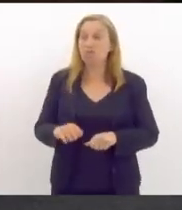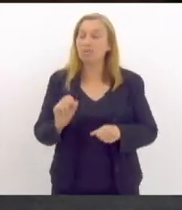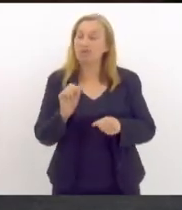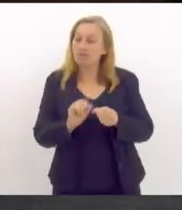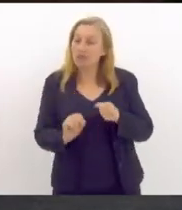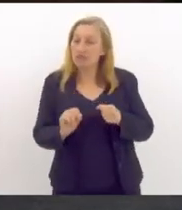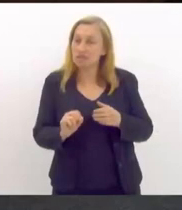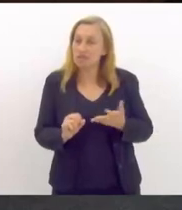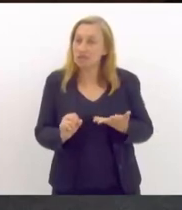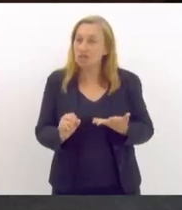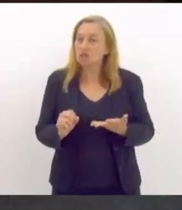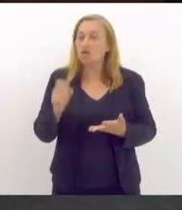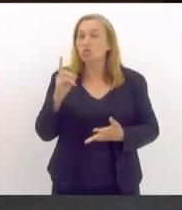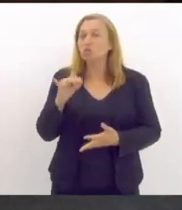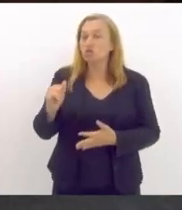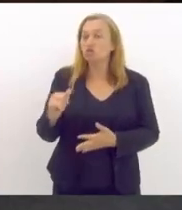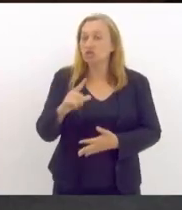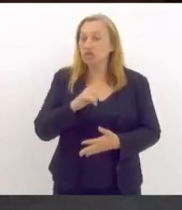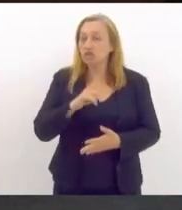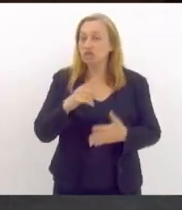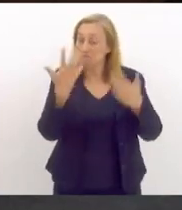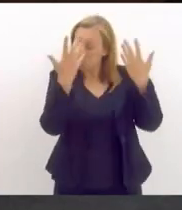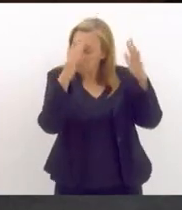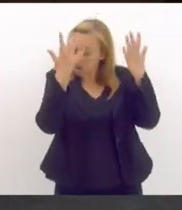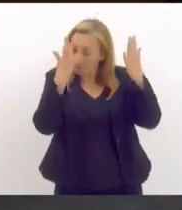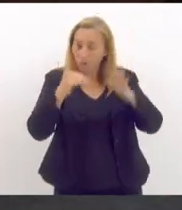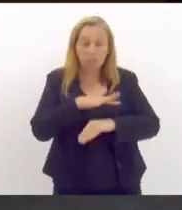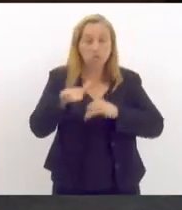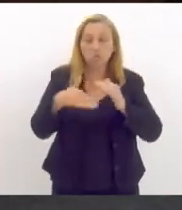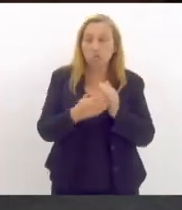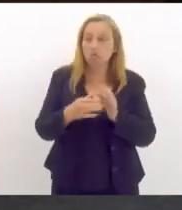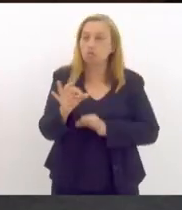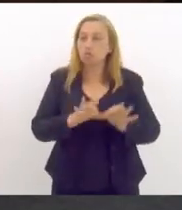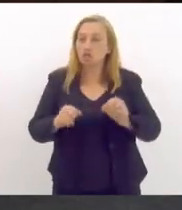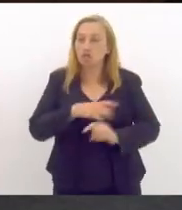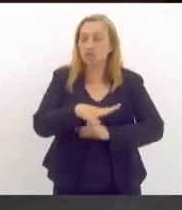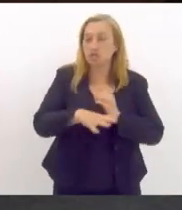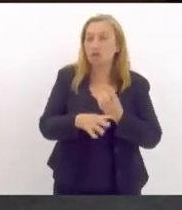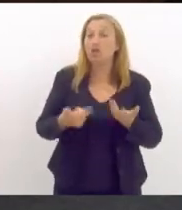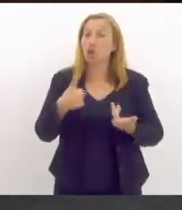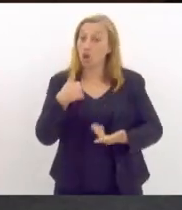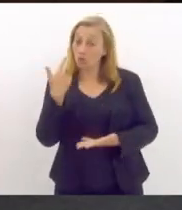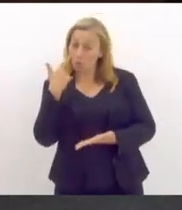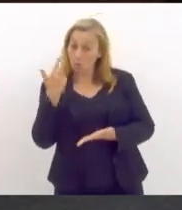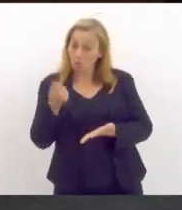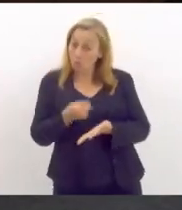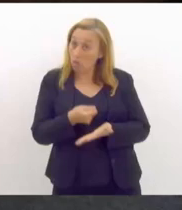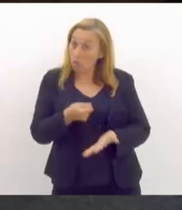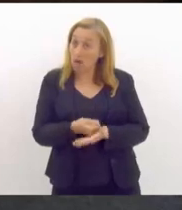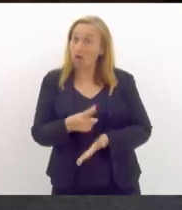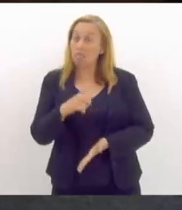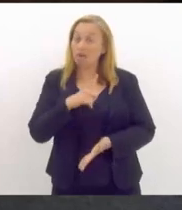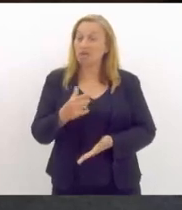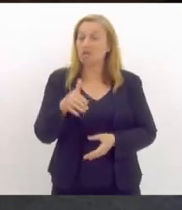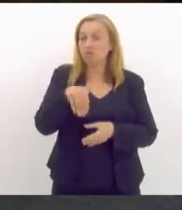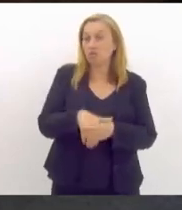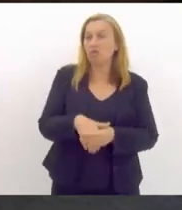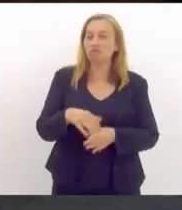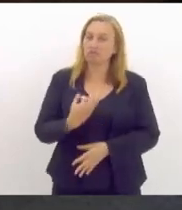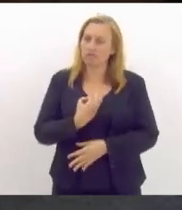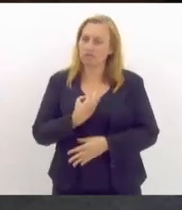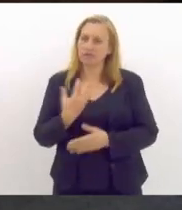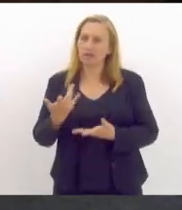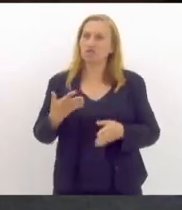quem sabe um dia a gente esteja aqui batendo palma por todos os projetos sociais é isso que eu vou cobrar para ter o meu voto nessa medalha